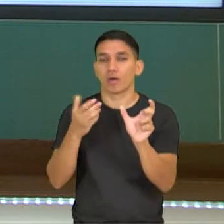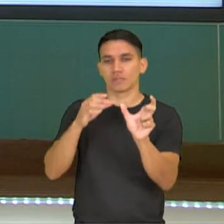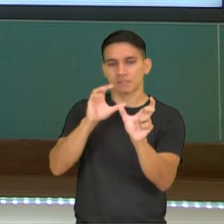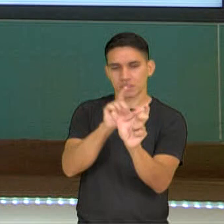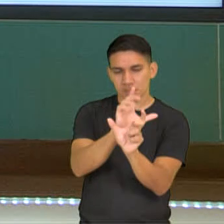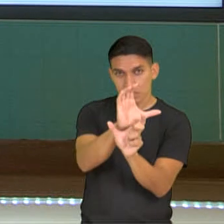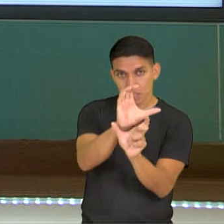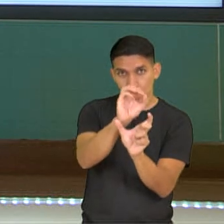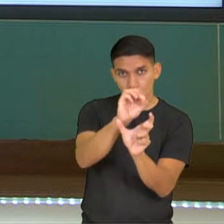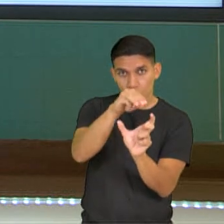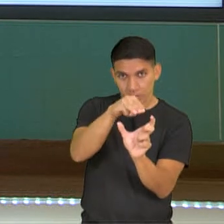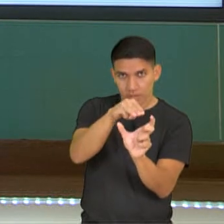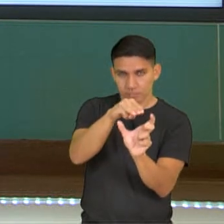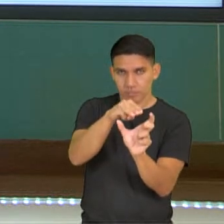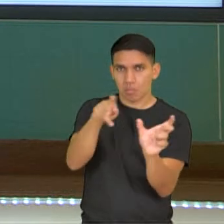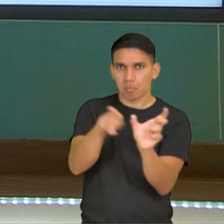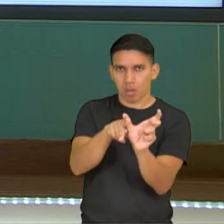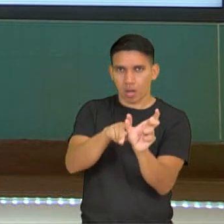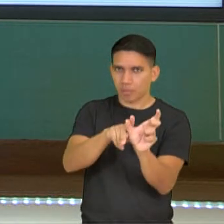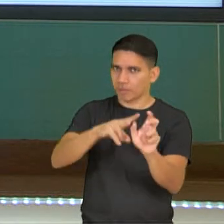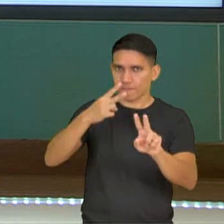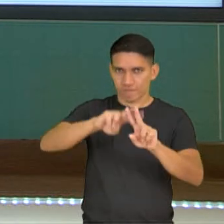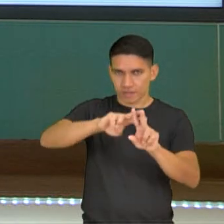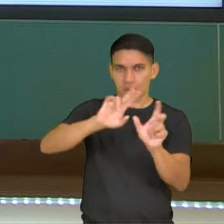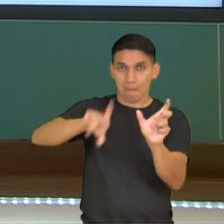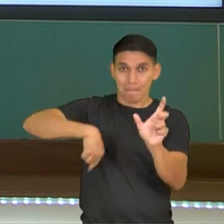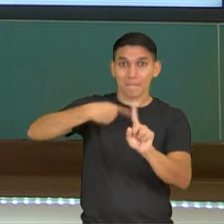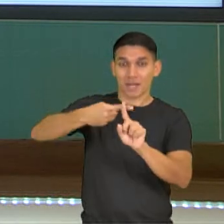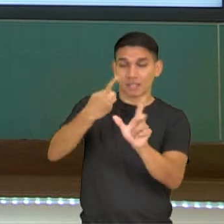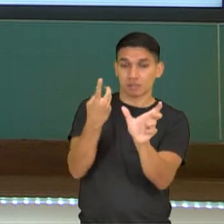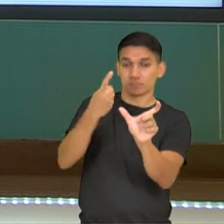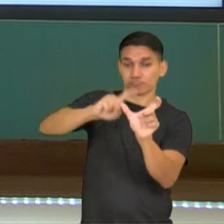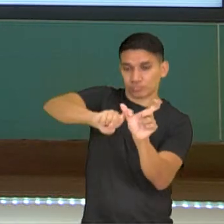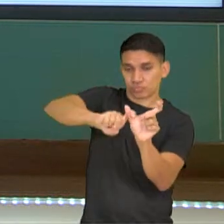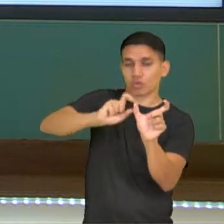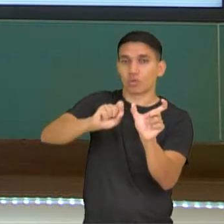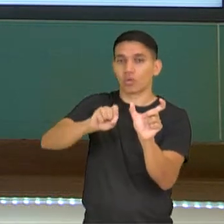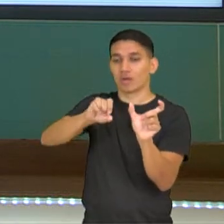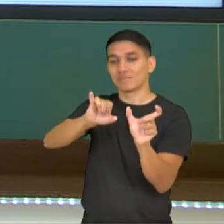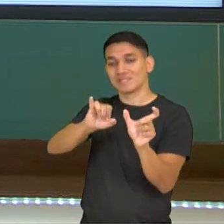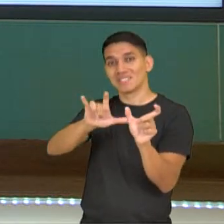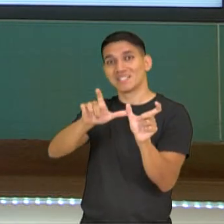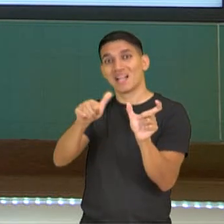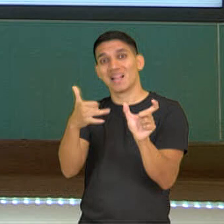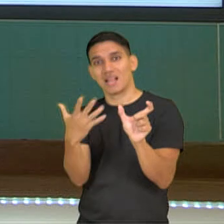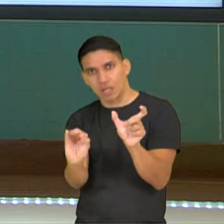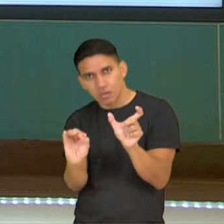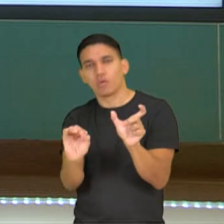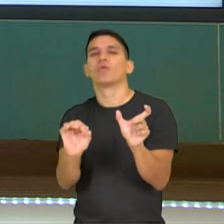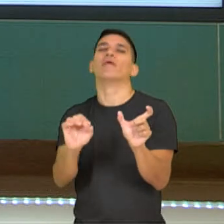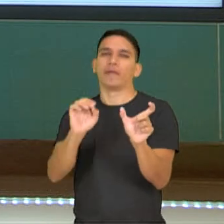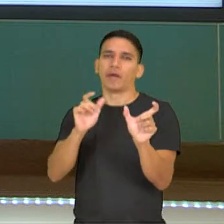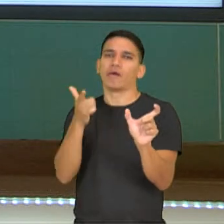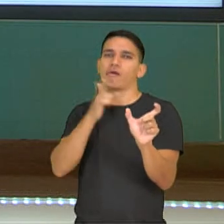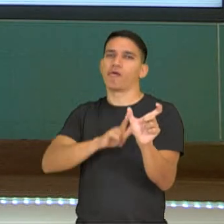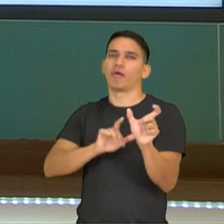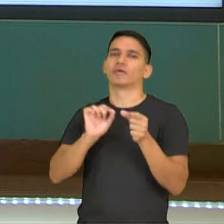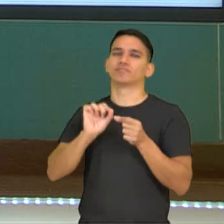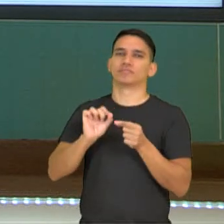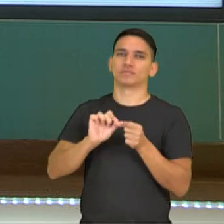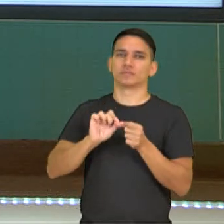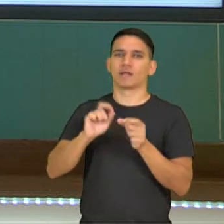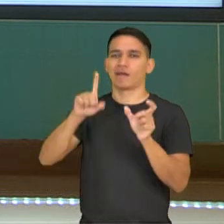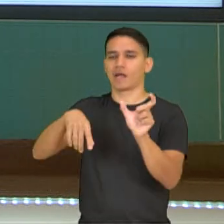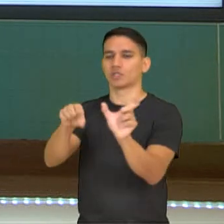que é o radical de comer, e acrescentei ali um sufixo, né? Coloquei ali o lão e formei a palavra comilão, certo? Então agora eu tenho